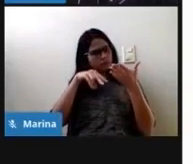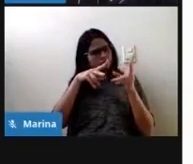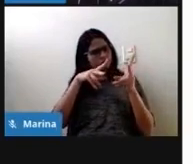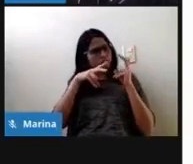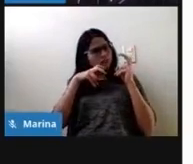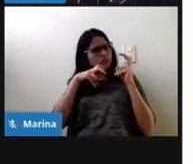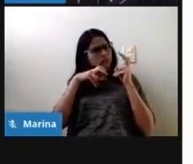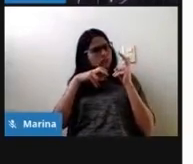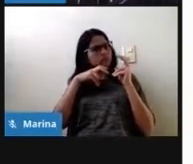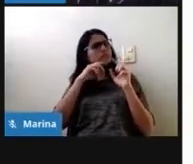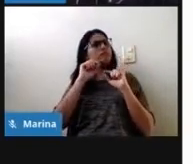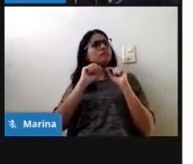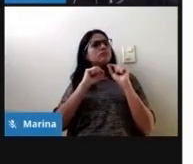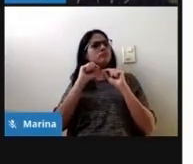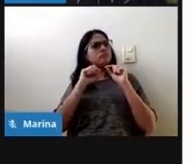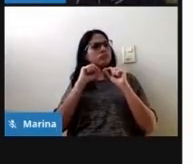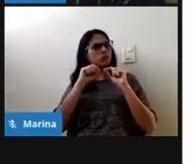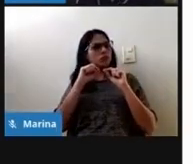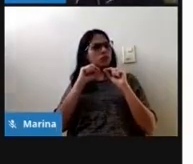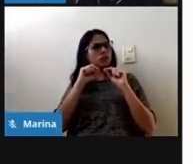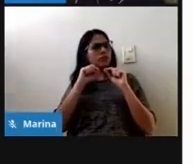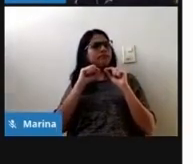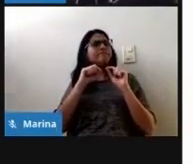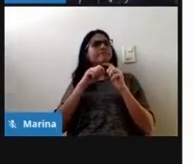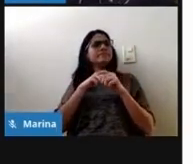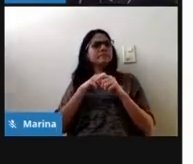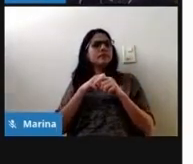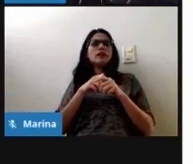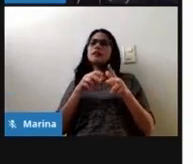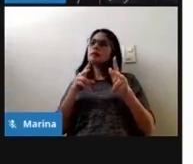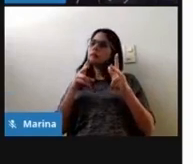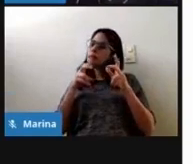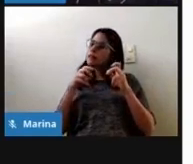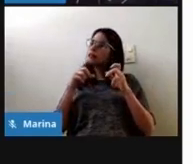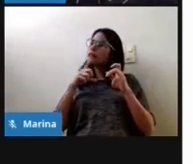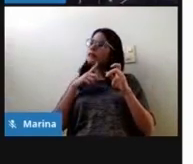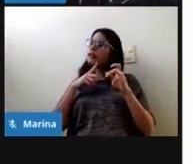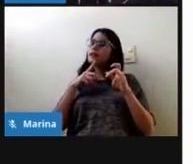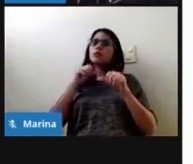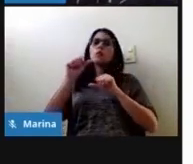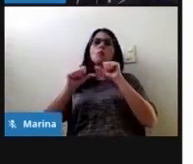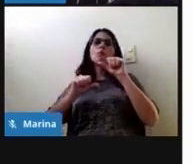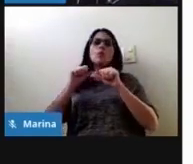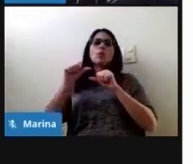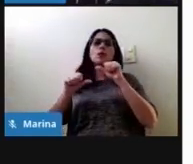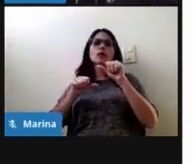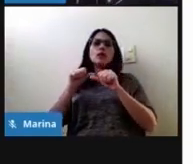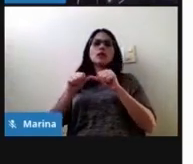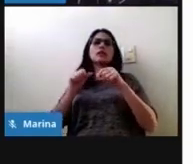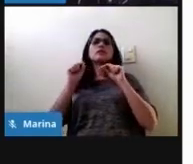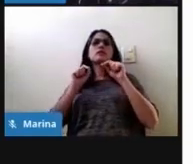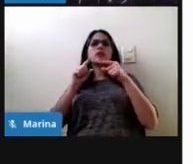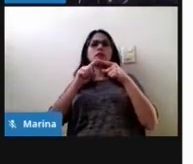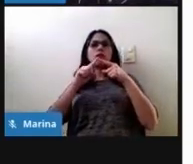havido uma mudança nos padrões de morbidade e mortalidade. Isso em todo o